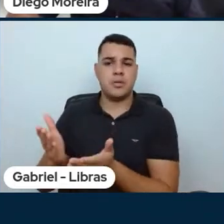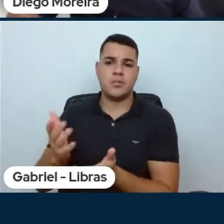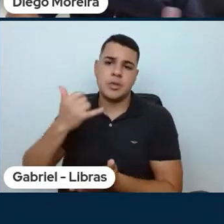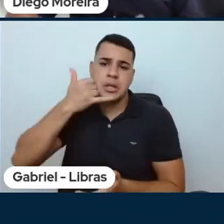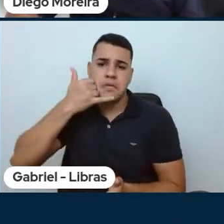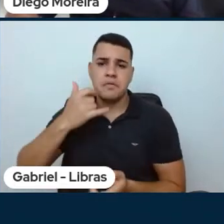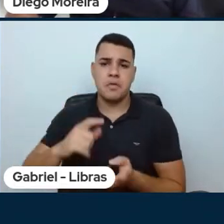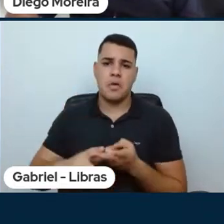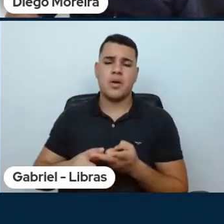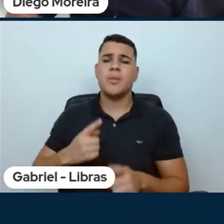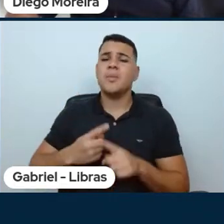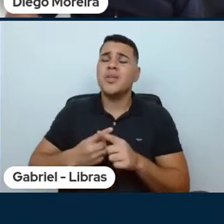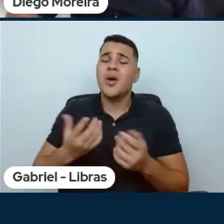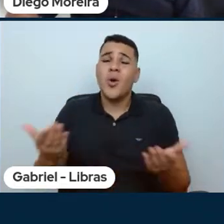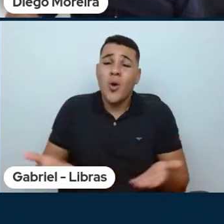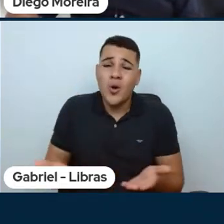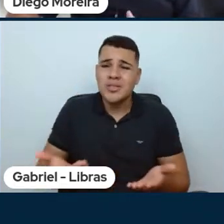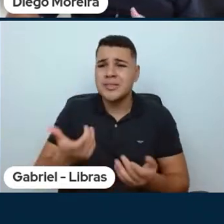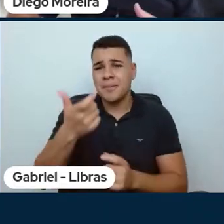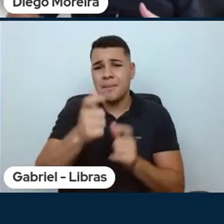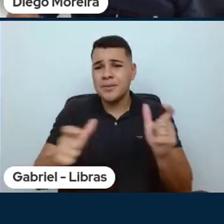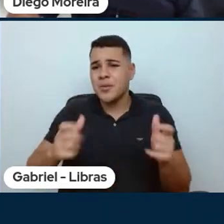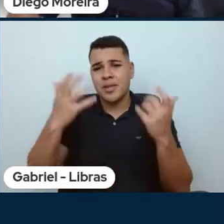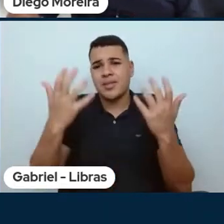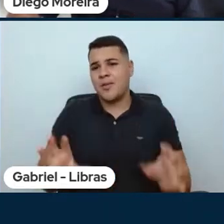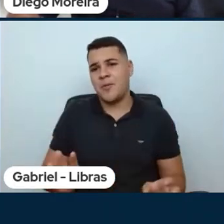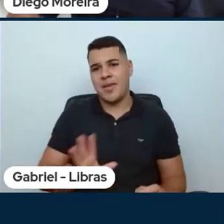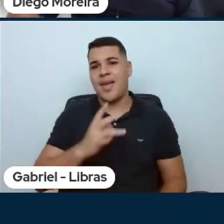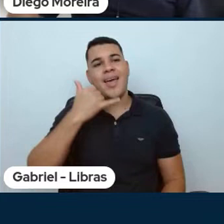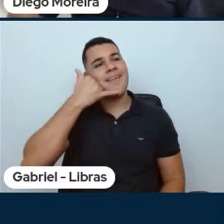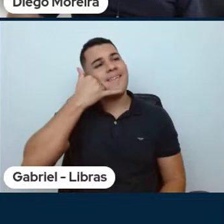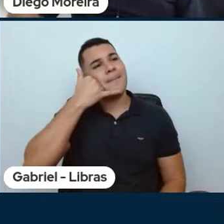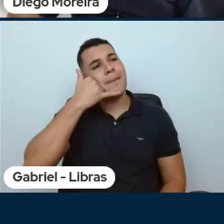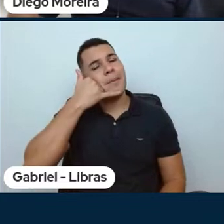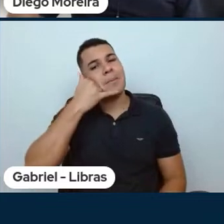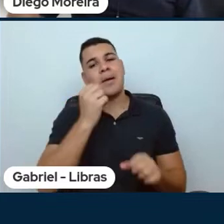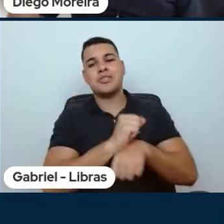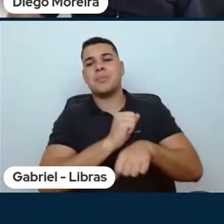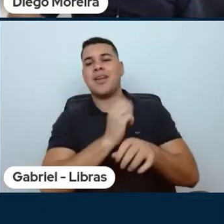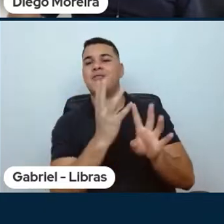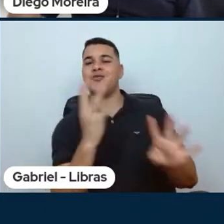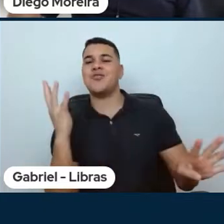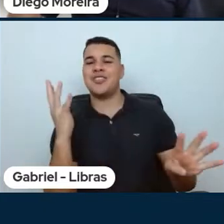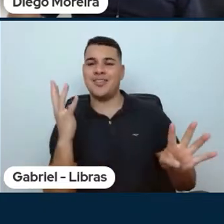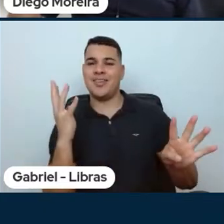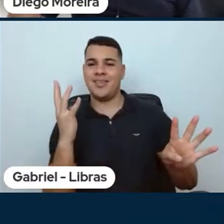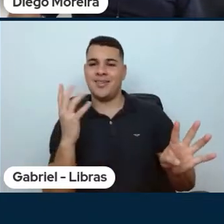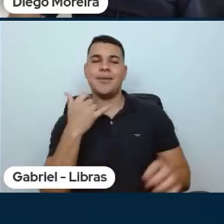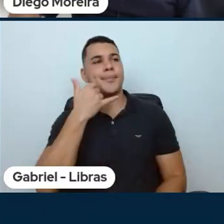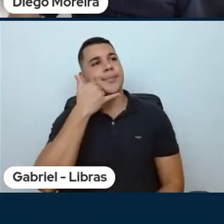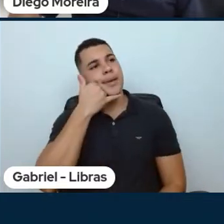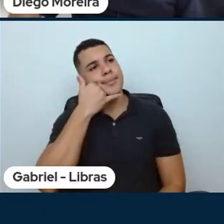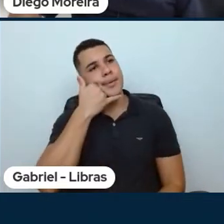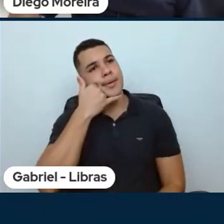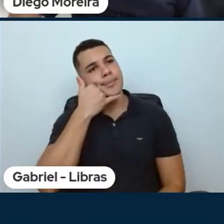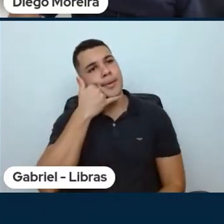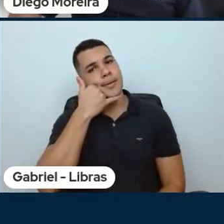ele esperar, né. E o WhatsApp, principalmente aqui na América Latina, ele acabou encaixando